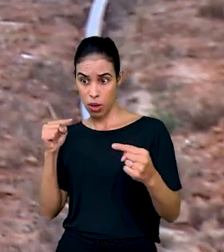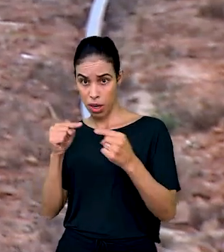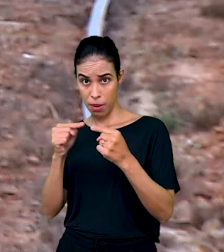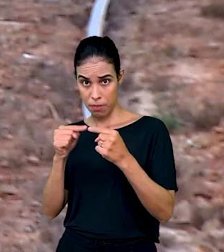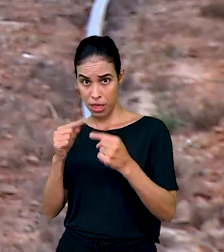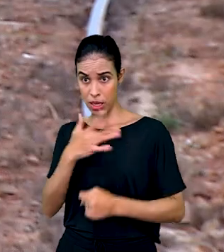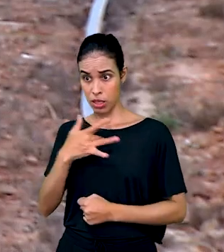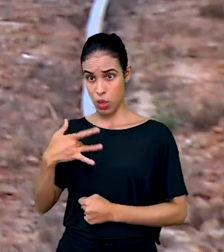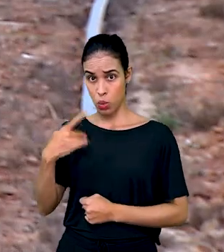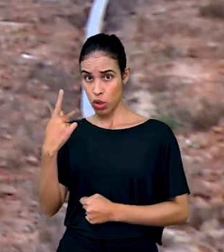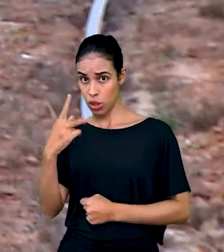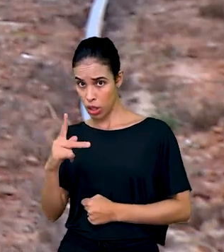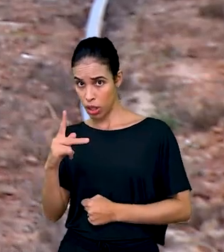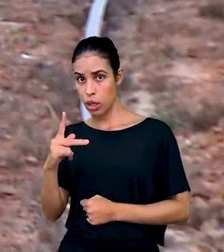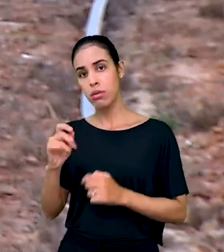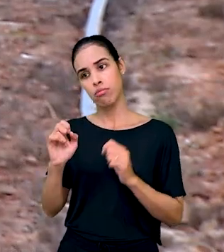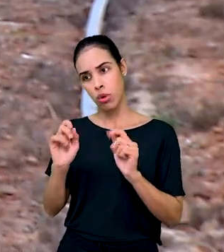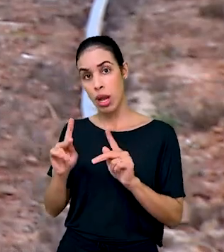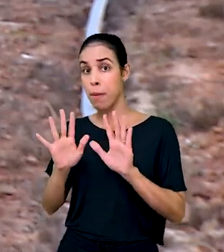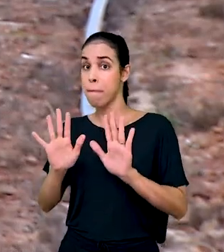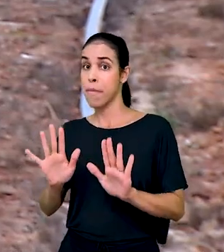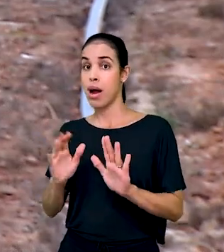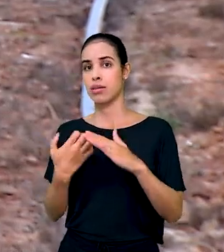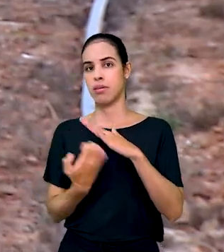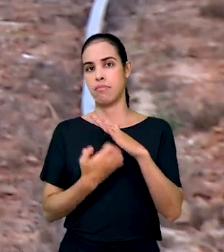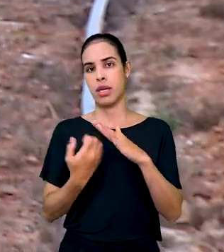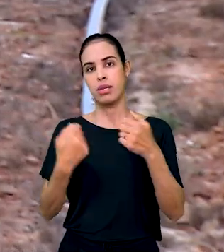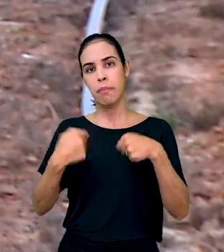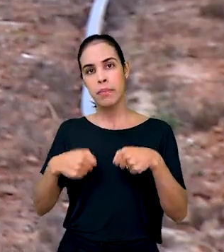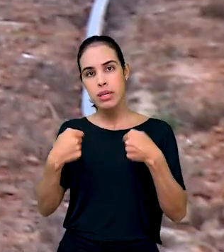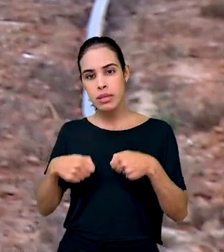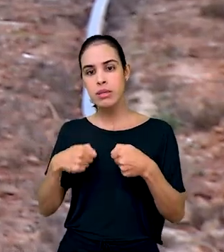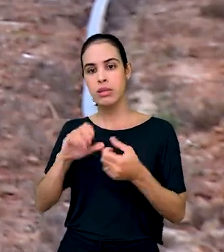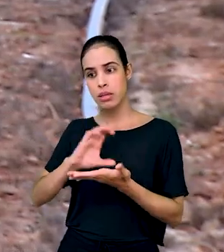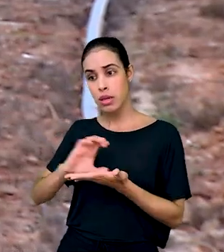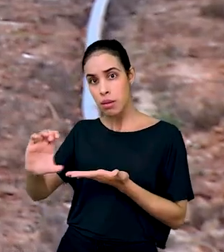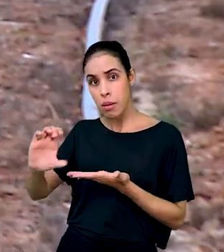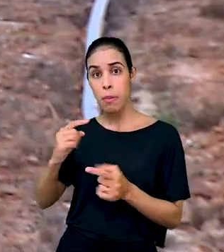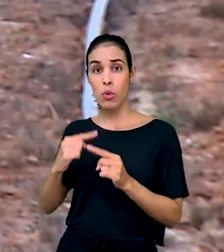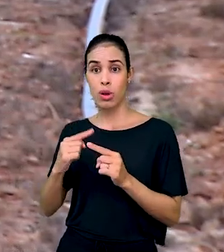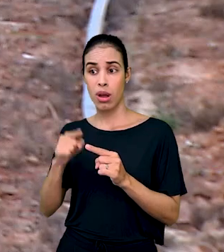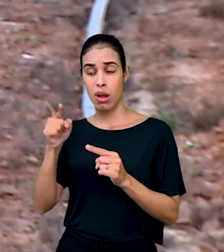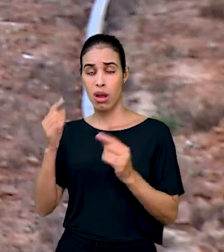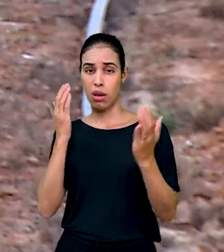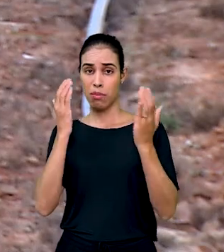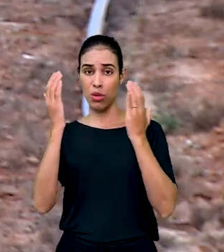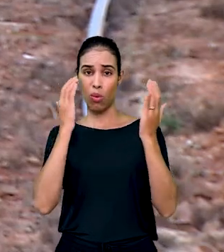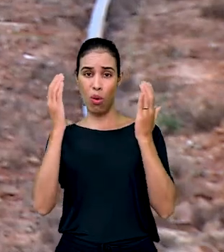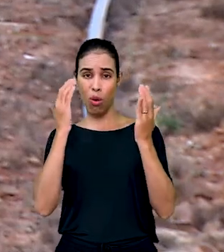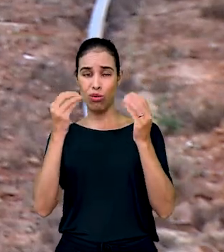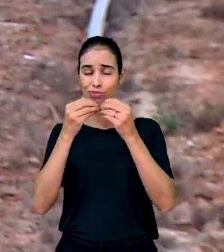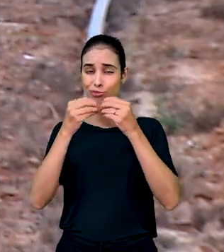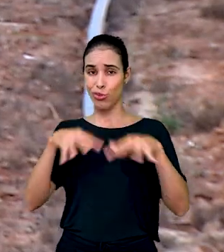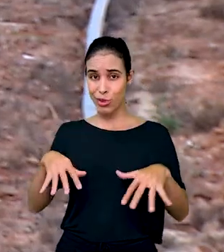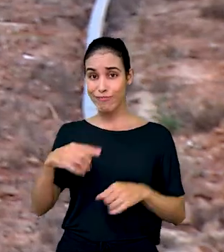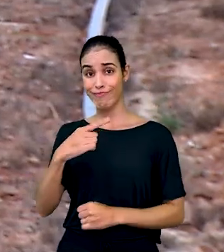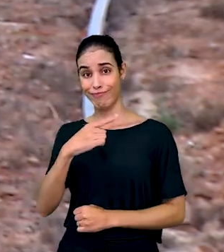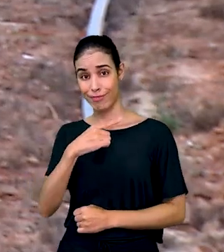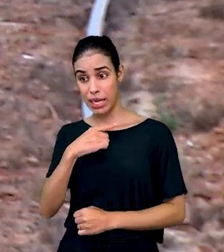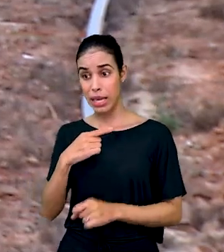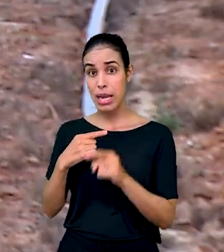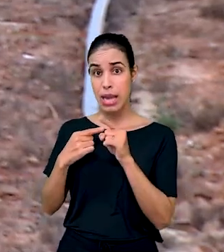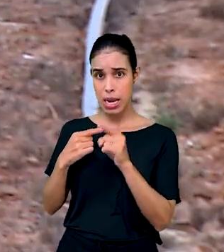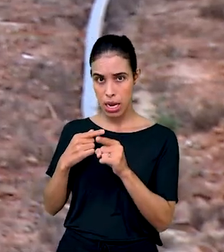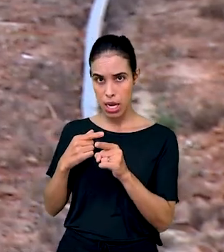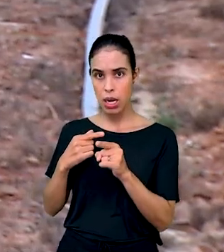compatível com o quadro de saúde não tira a obrigação da empresa de indenizá-lo pelos danos psicológicos sofridos.